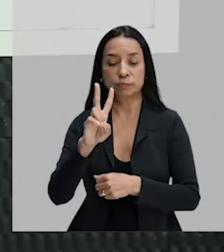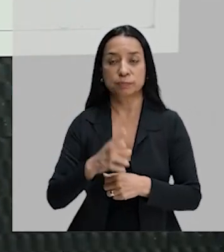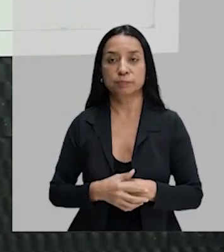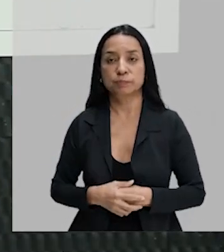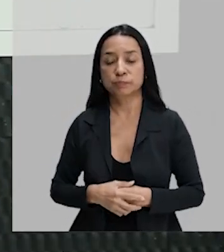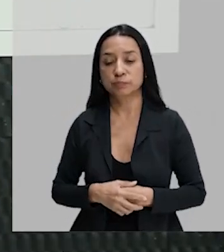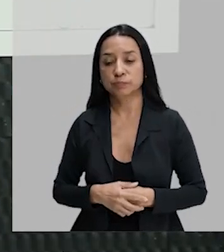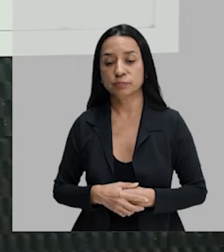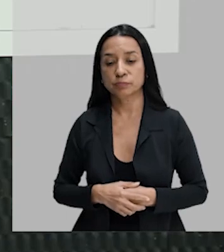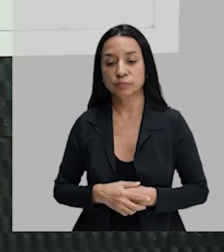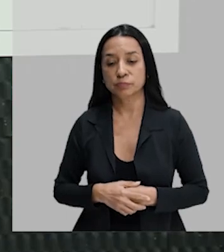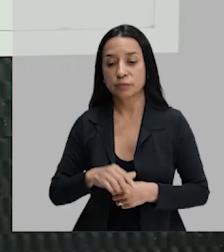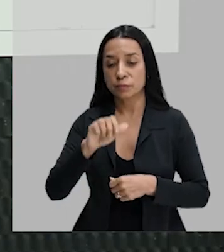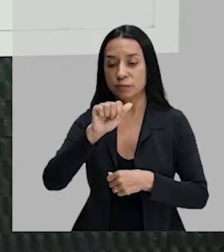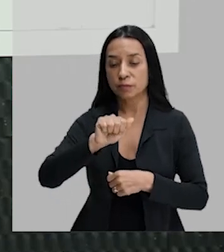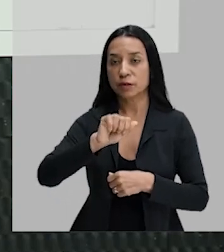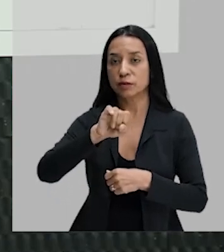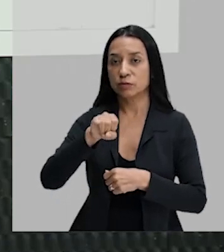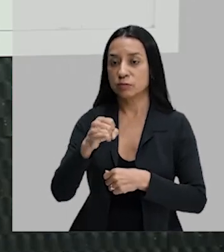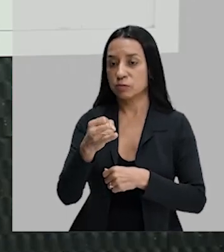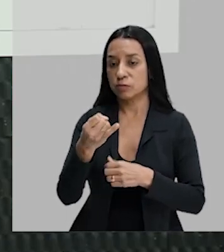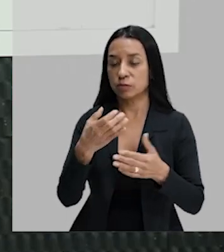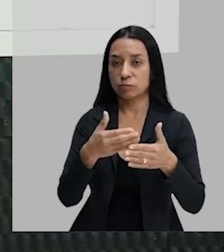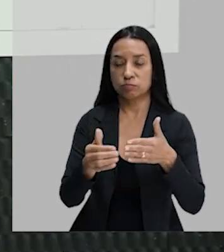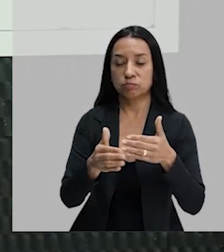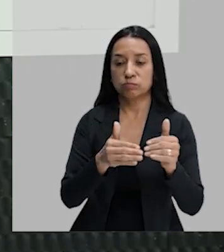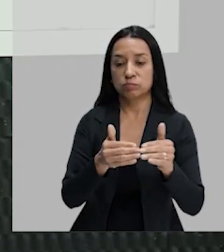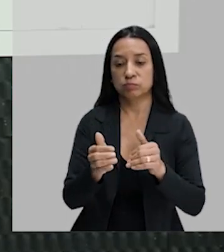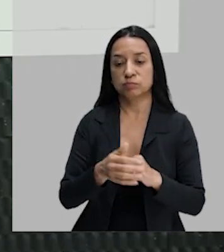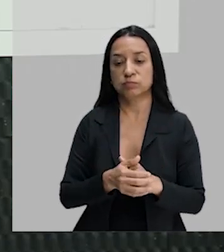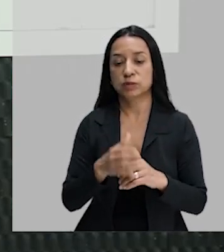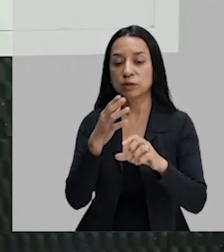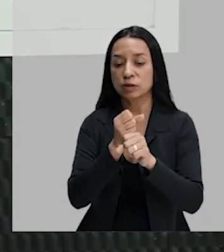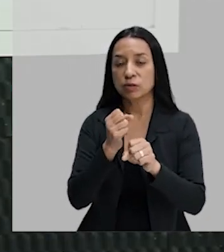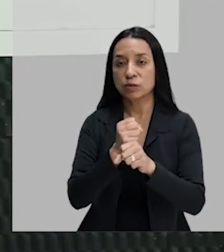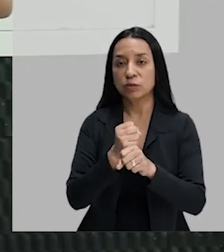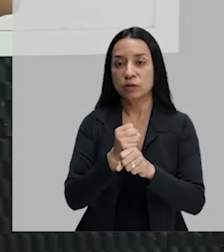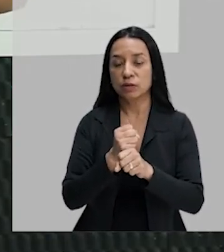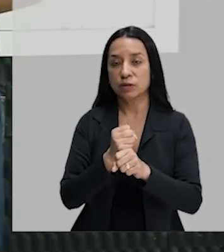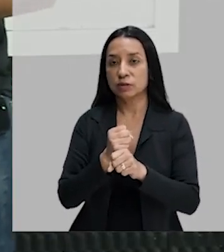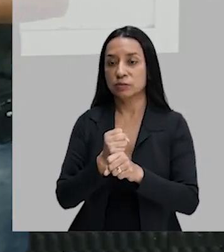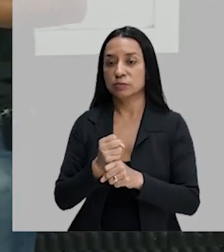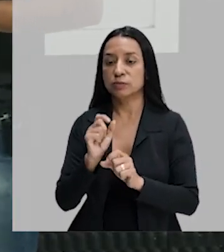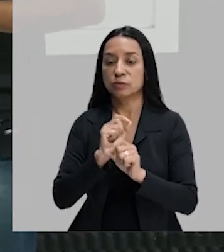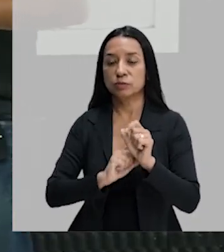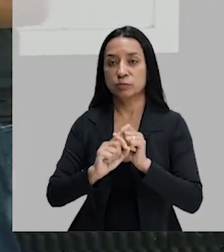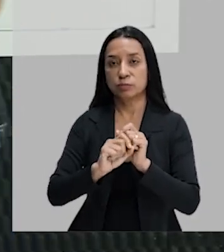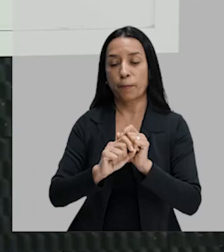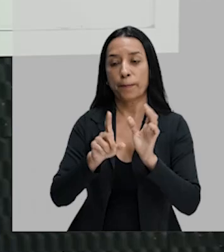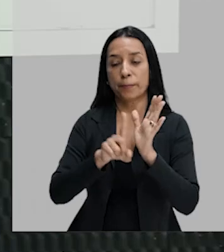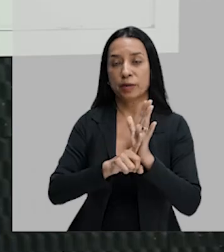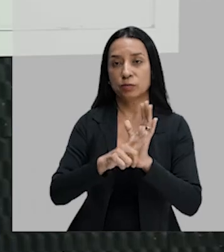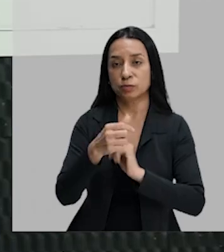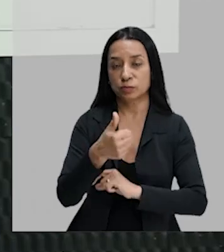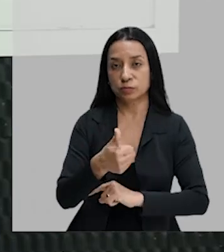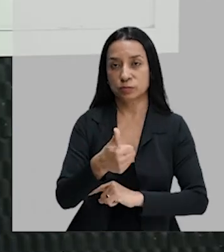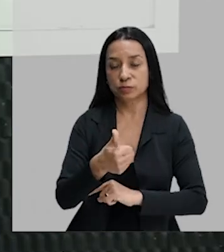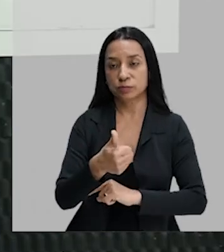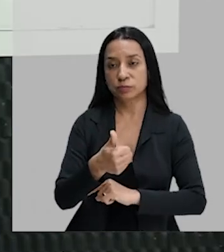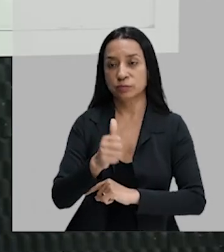de um elemento AIJ qualquer ele é calculado pelo produto do menos um